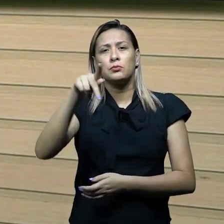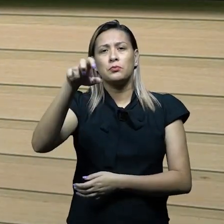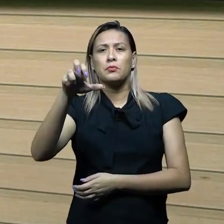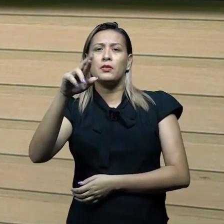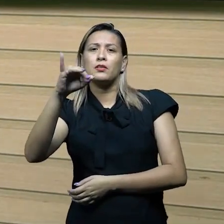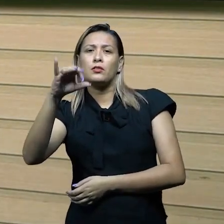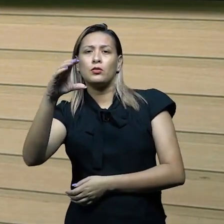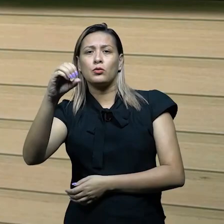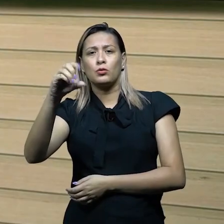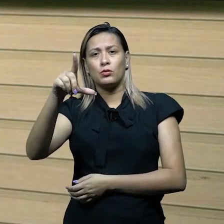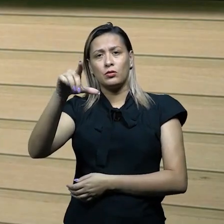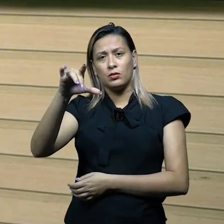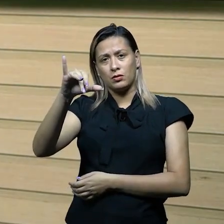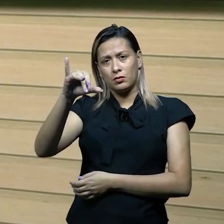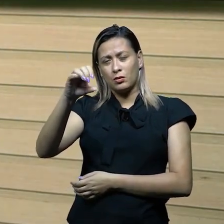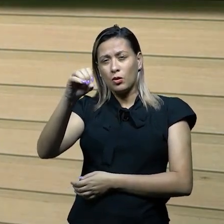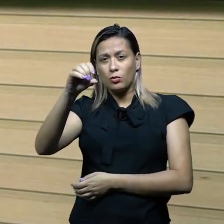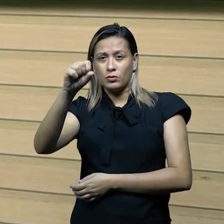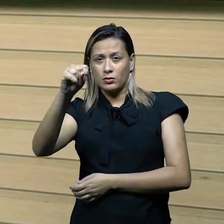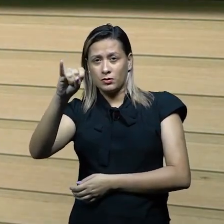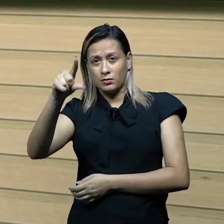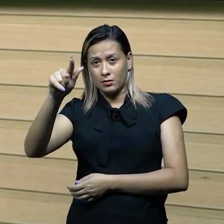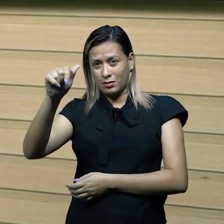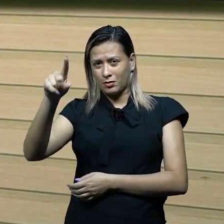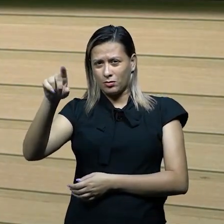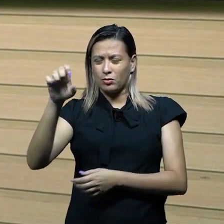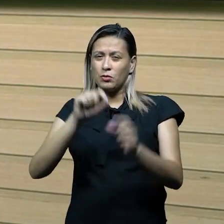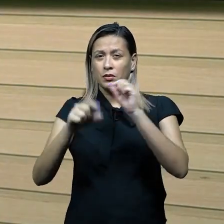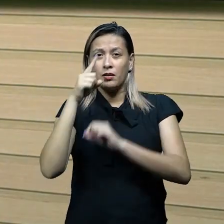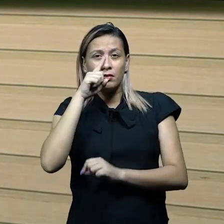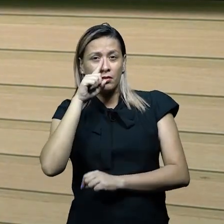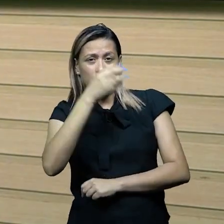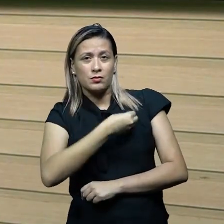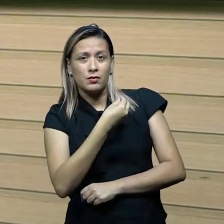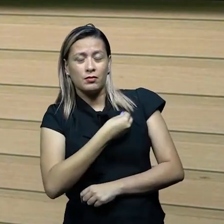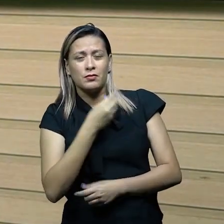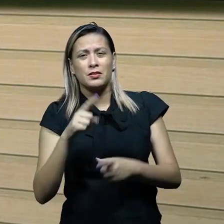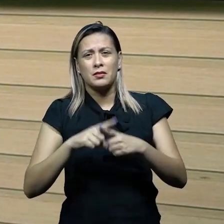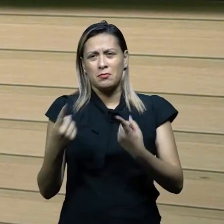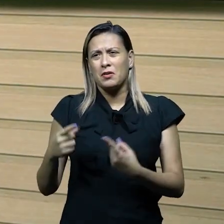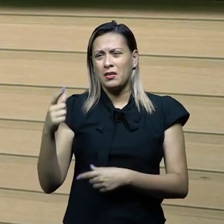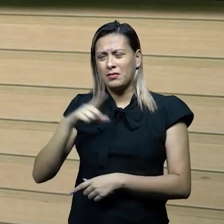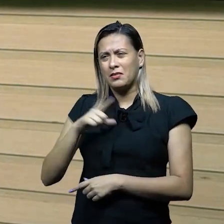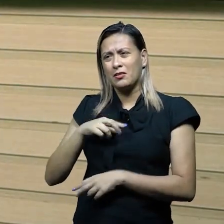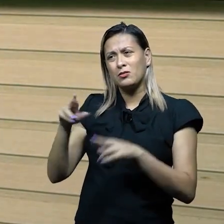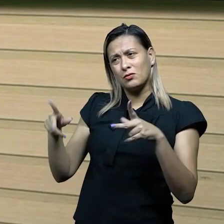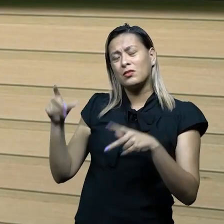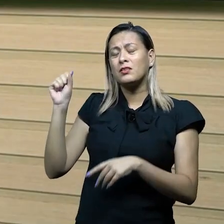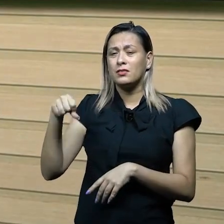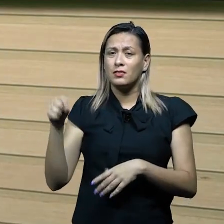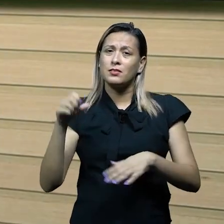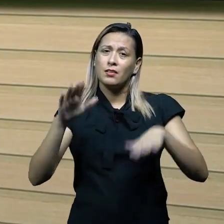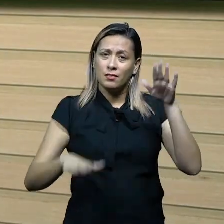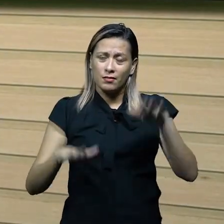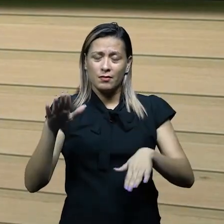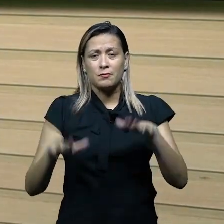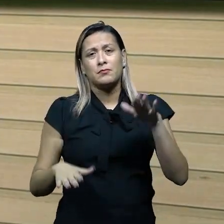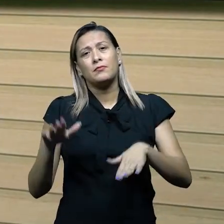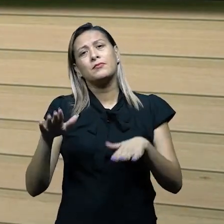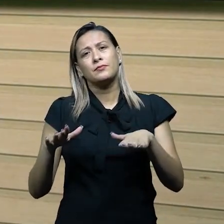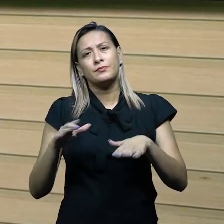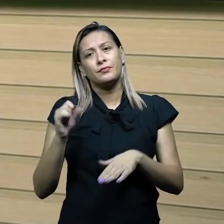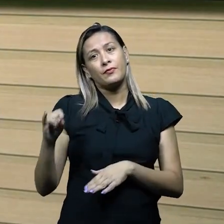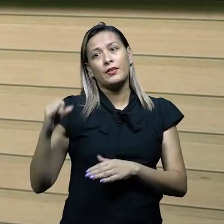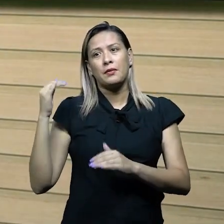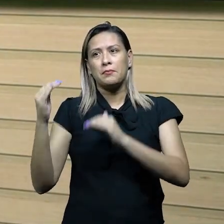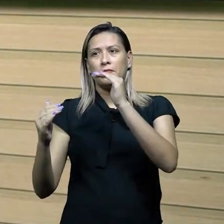risco à vida. Professor, alguma diferença? Sim, quando você recebe insalubridade, a base do cálculo é o salário mínimo. A insalubridade, dependendo